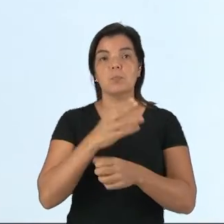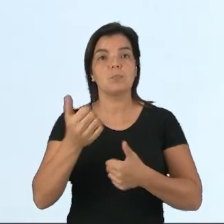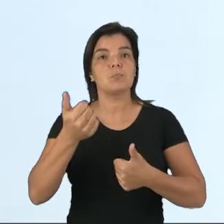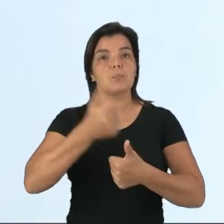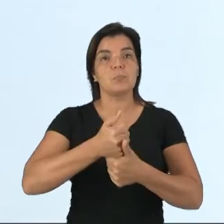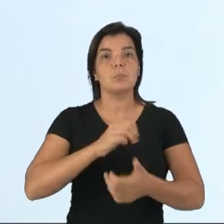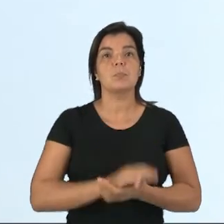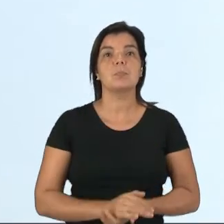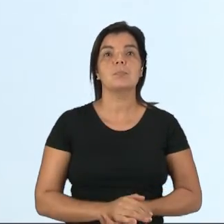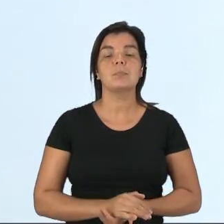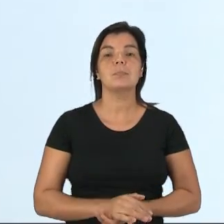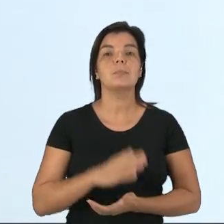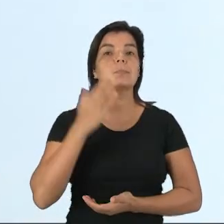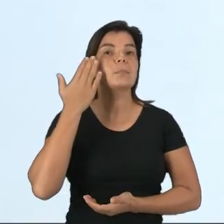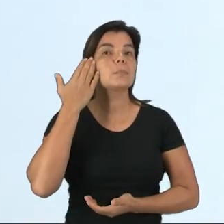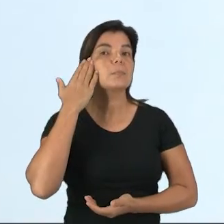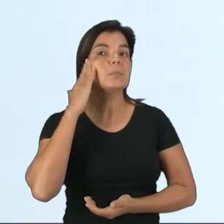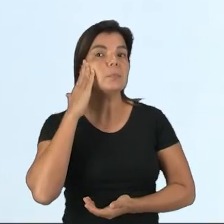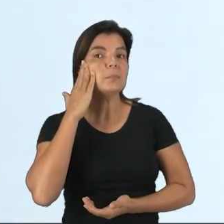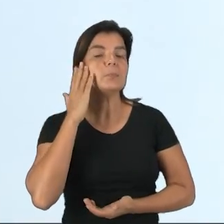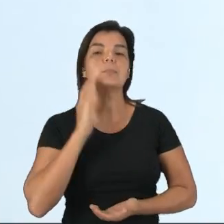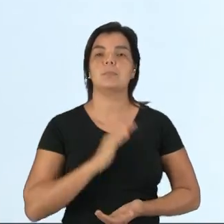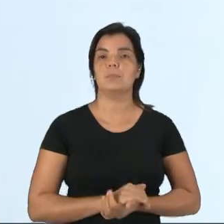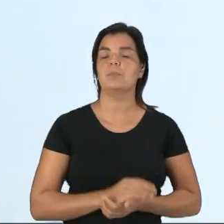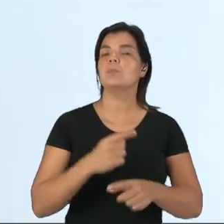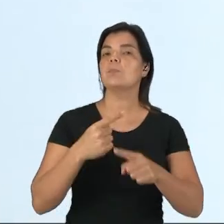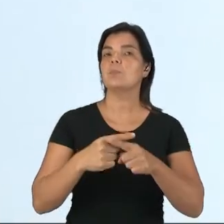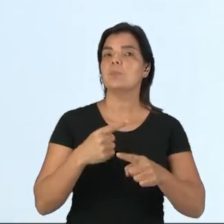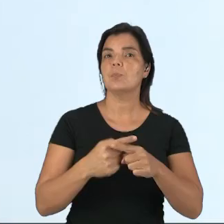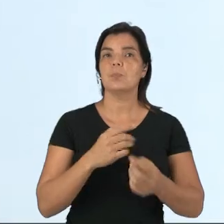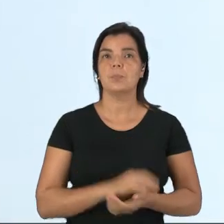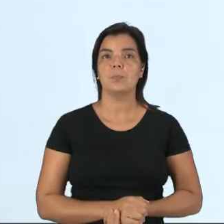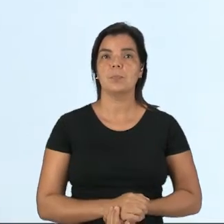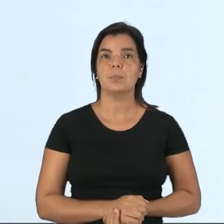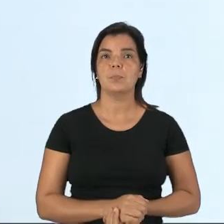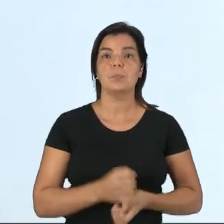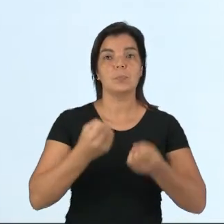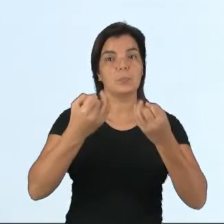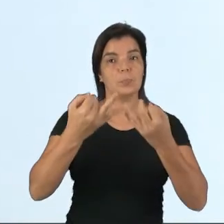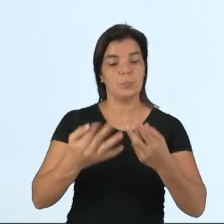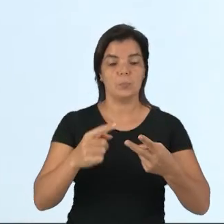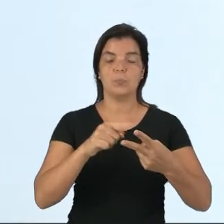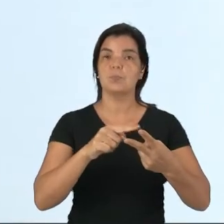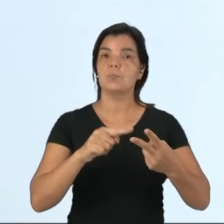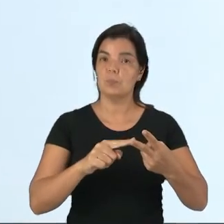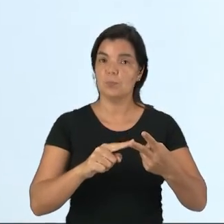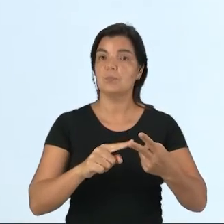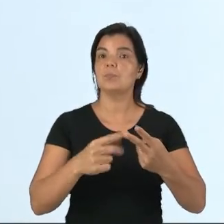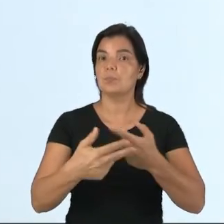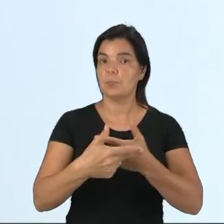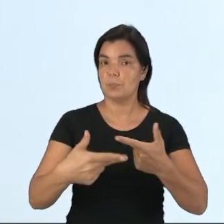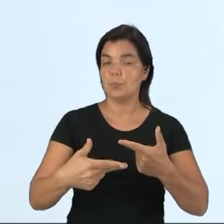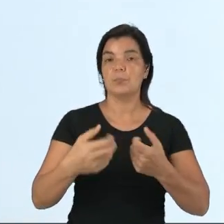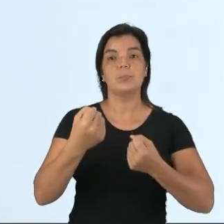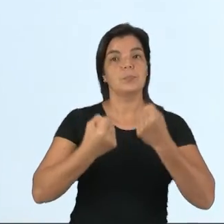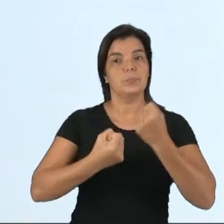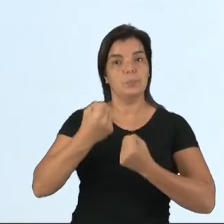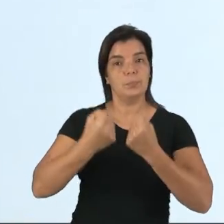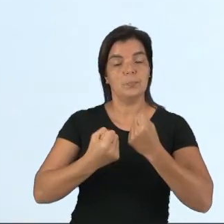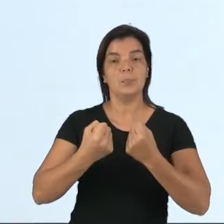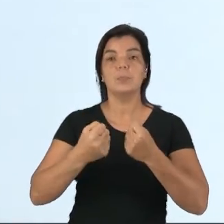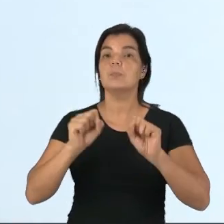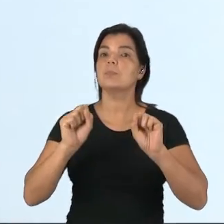substituição. É da interpretação. Por quê? Estamos falando de dois objetos, que é carro e moto.